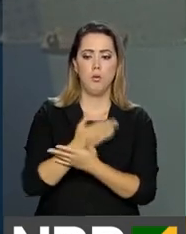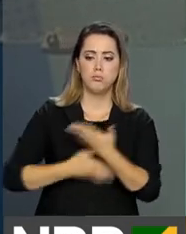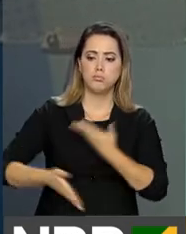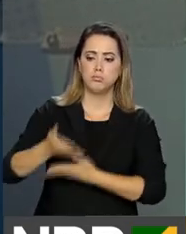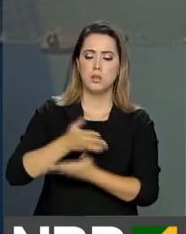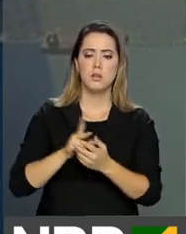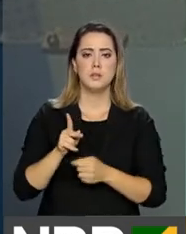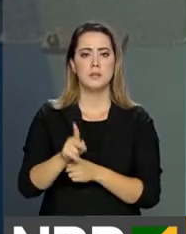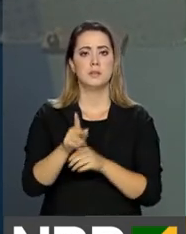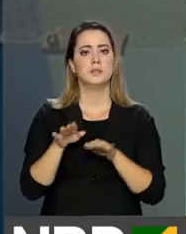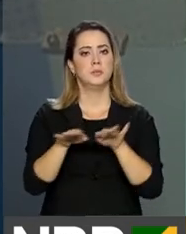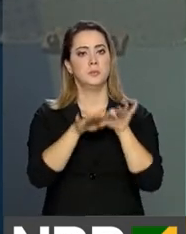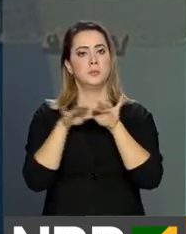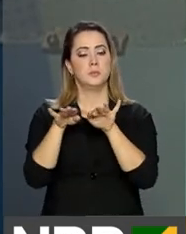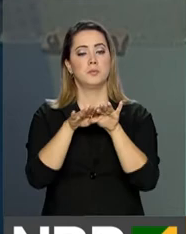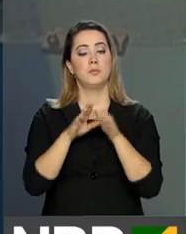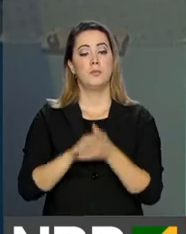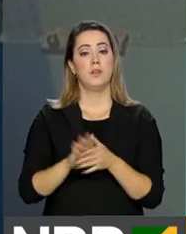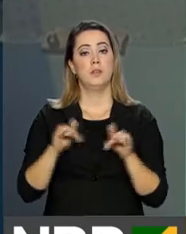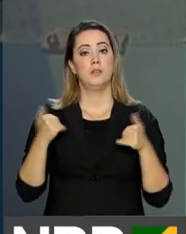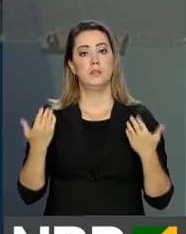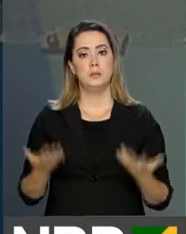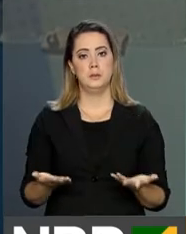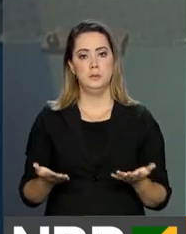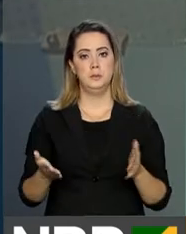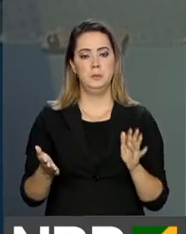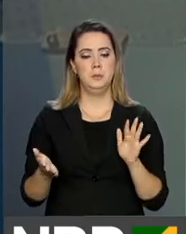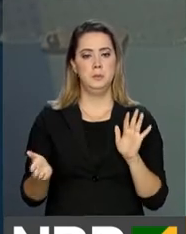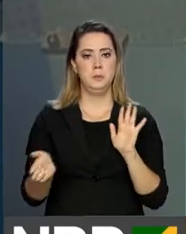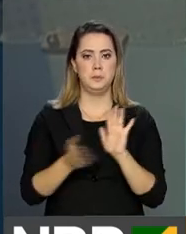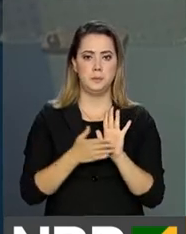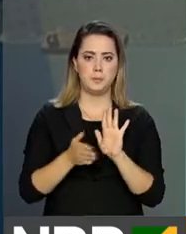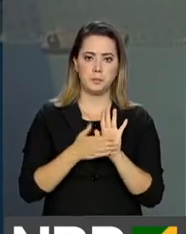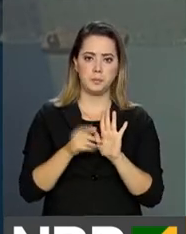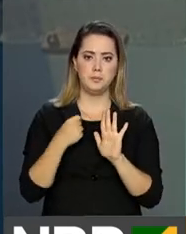aliás, muito a propósito, o presidente Alexandre Lira,